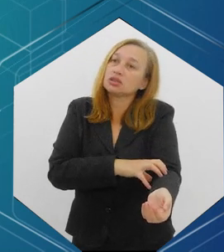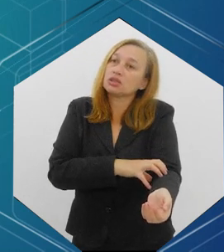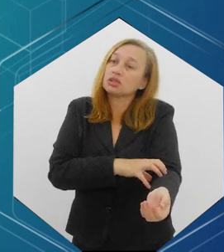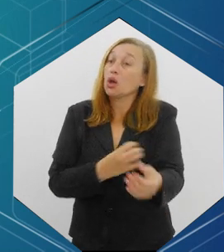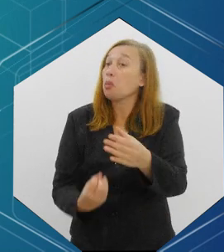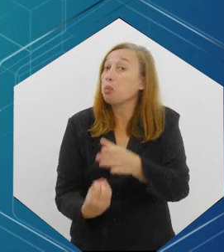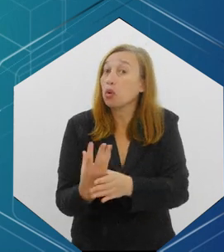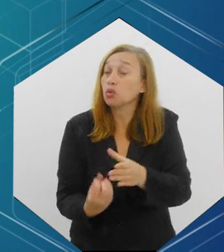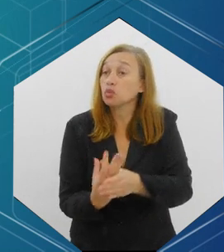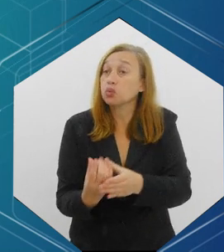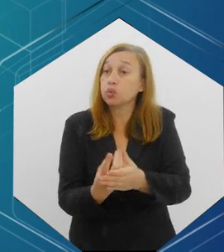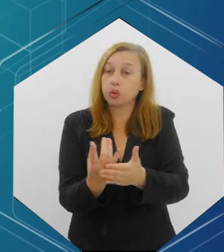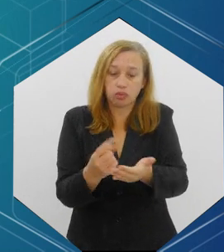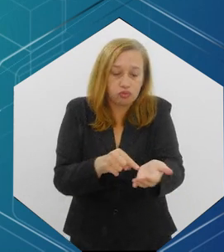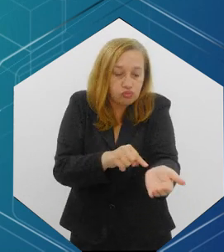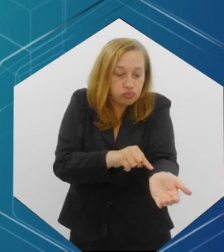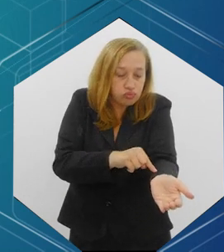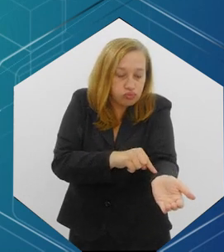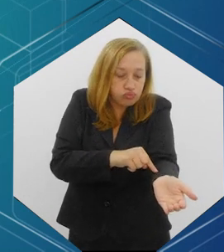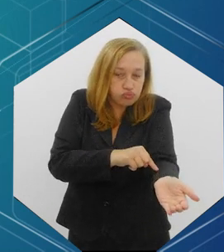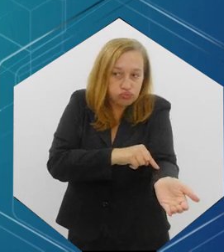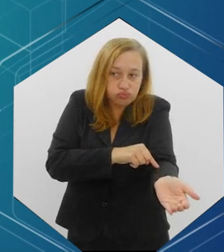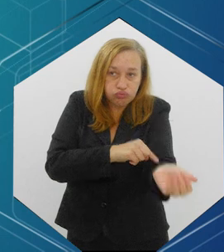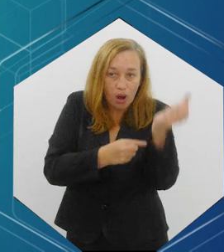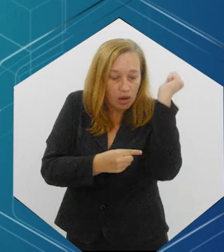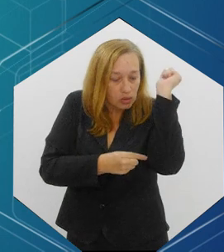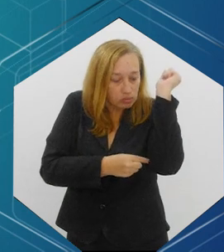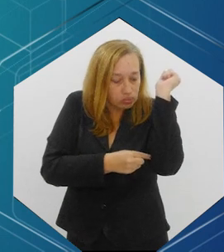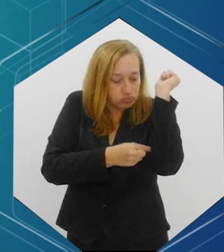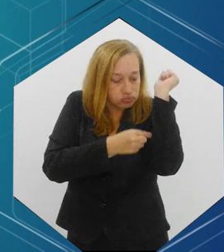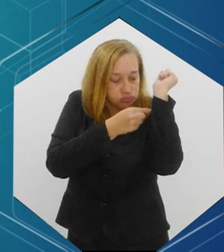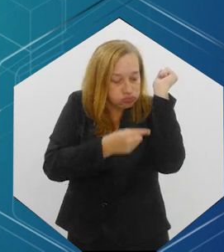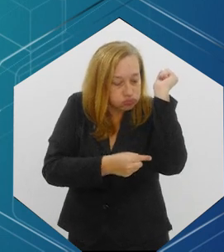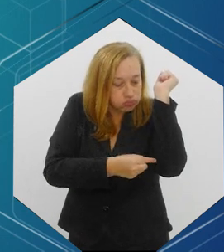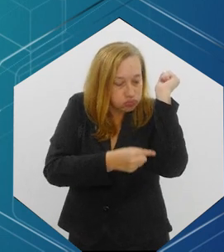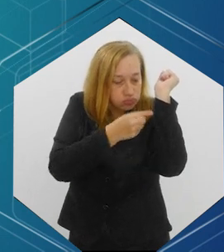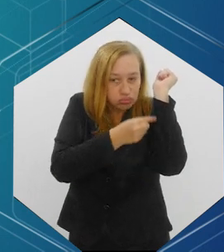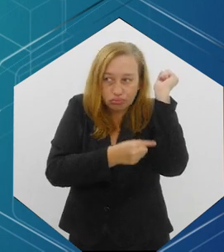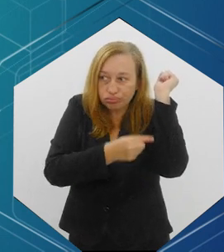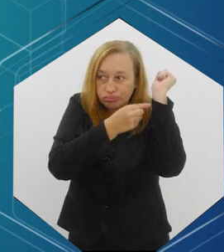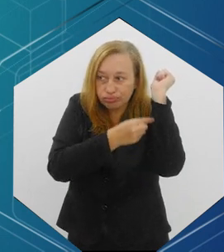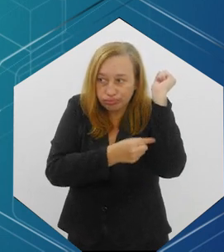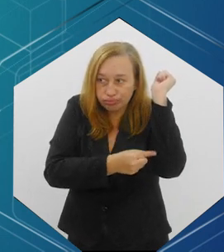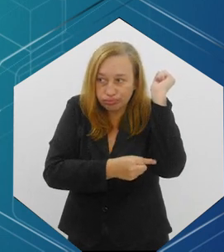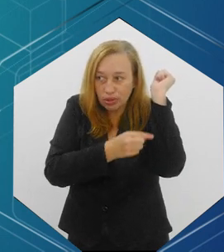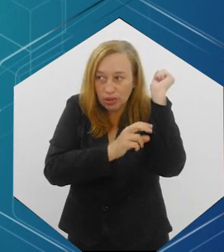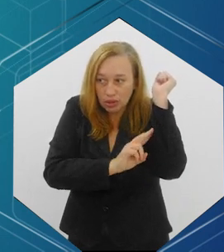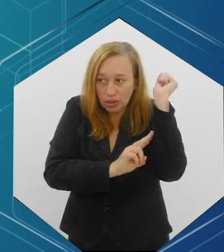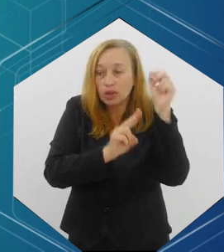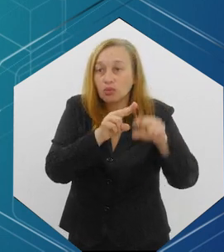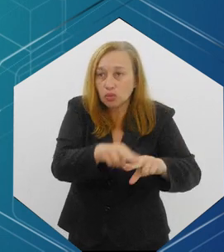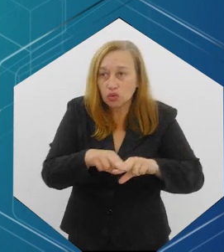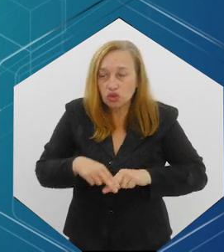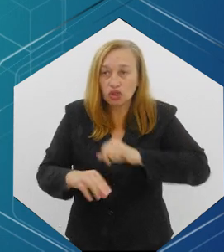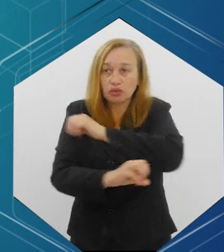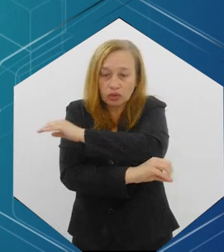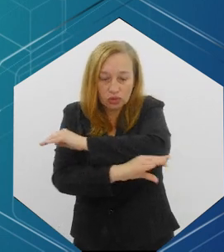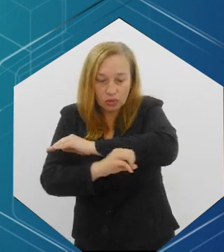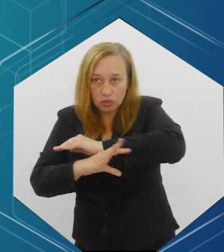indo mais devagar, produzindo varizes em função da trombose, que podem